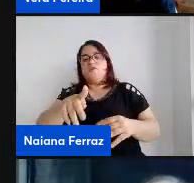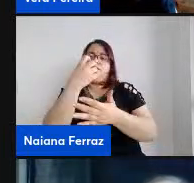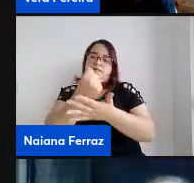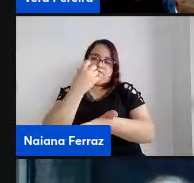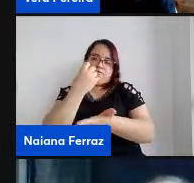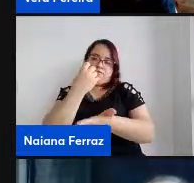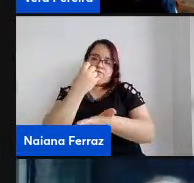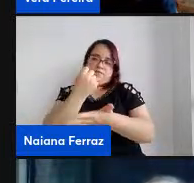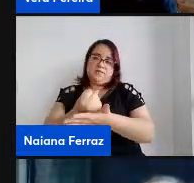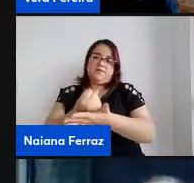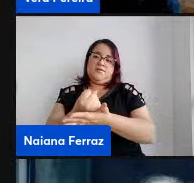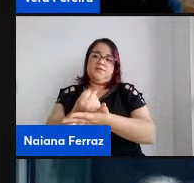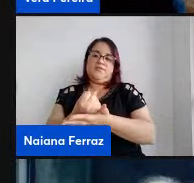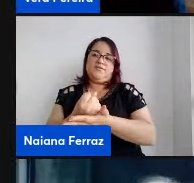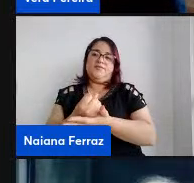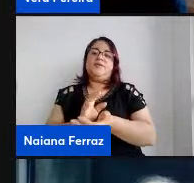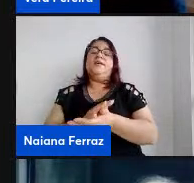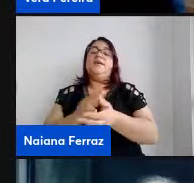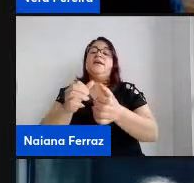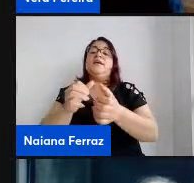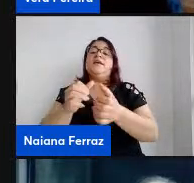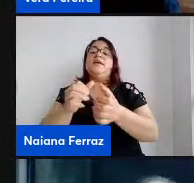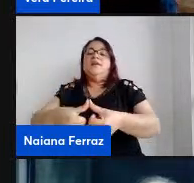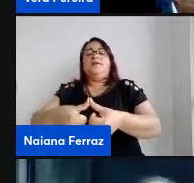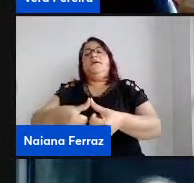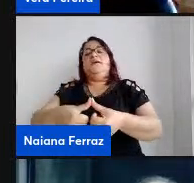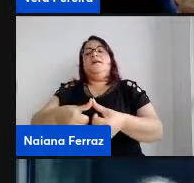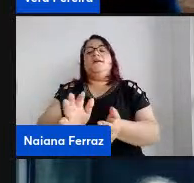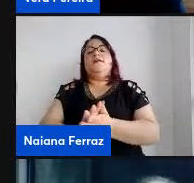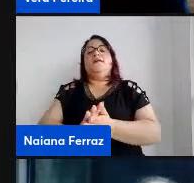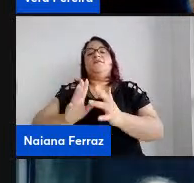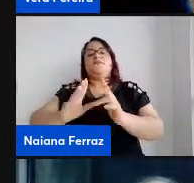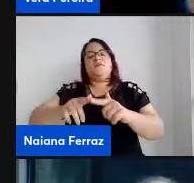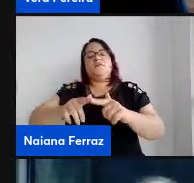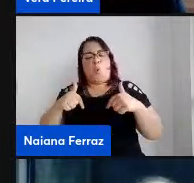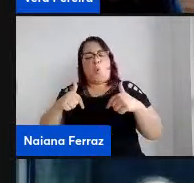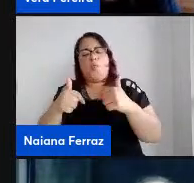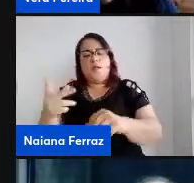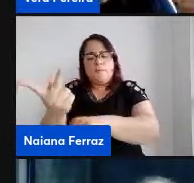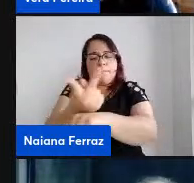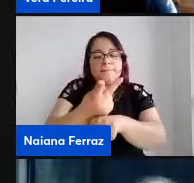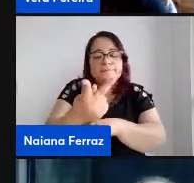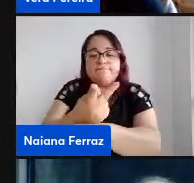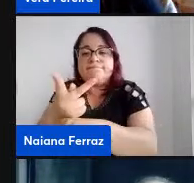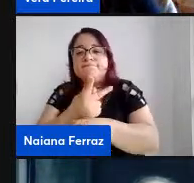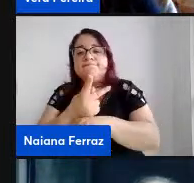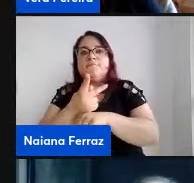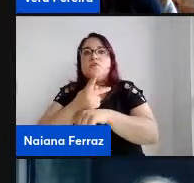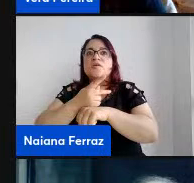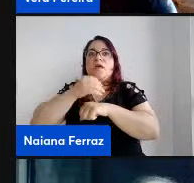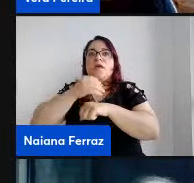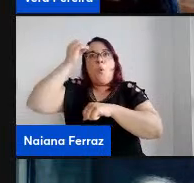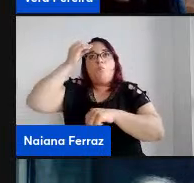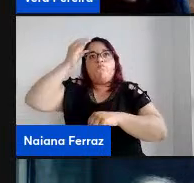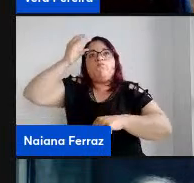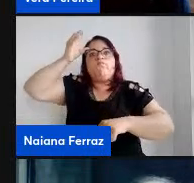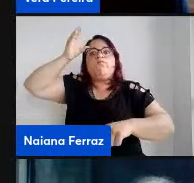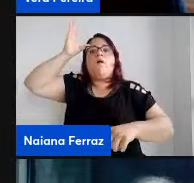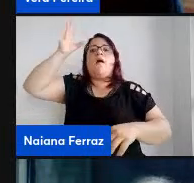aqui estão buscando conhecimento, conhecimento novo do século